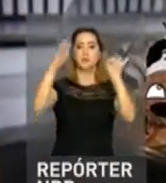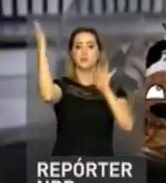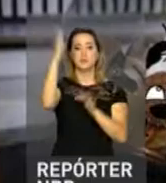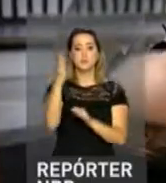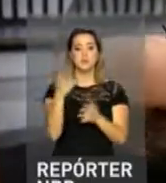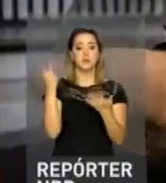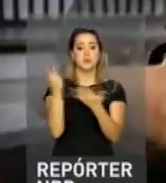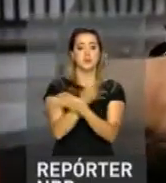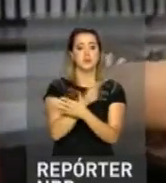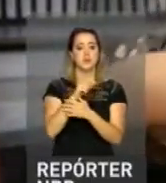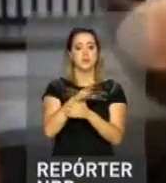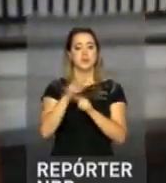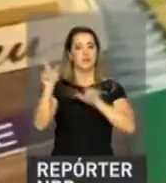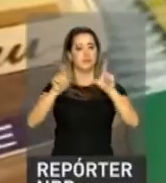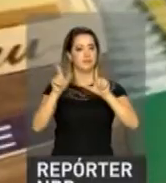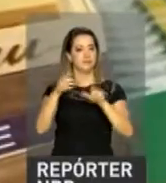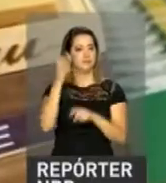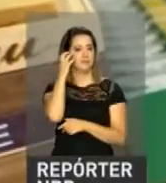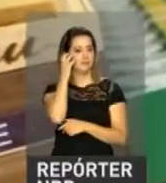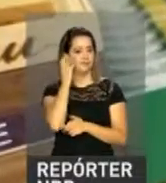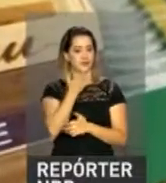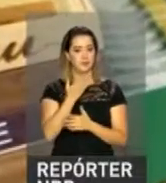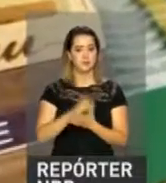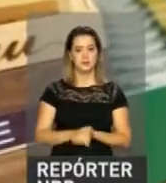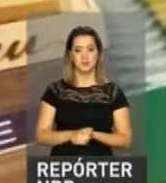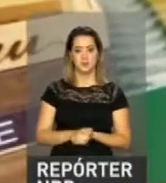vai ser veiculada nas mídias sociais.